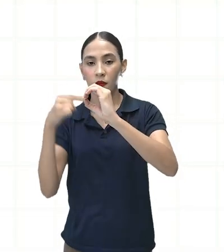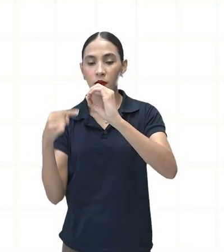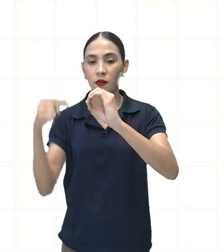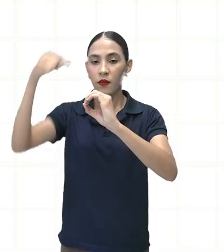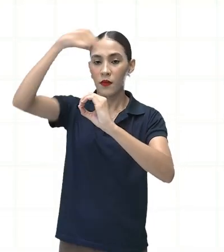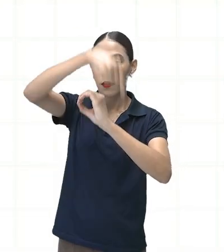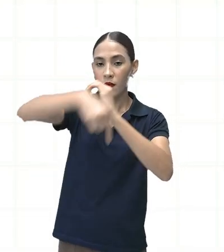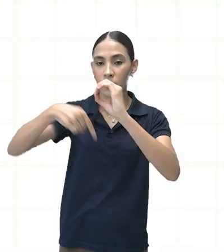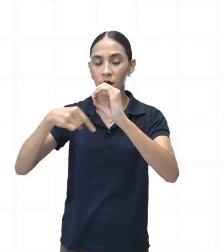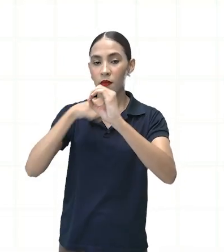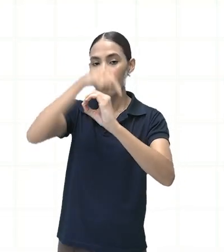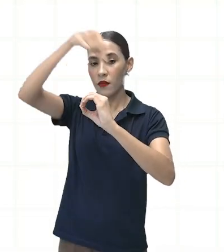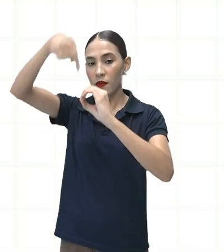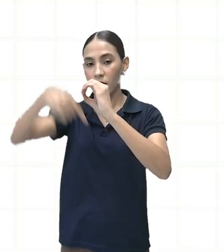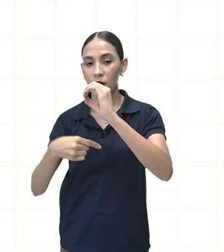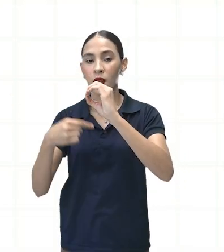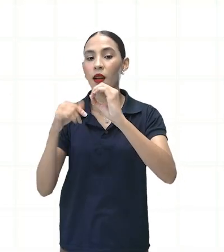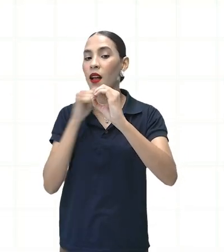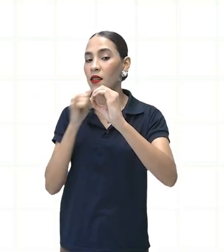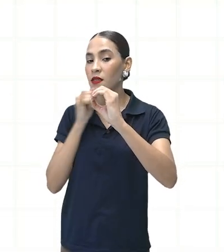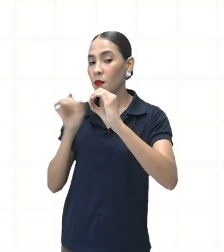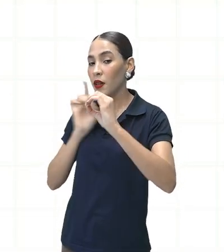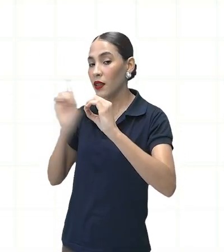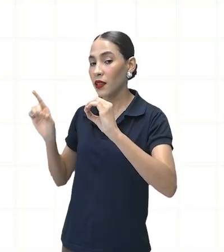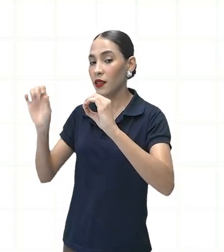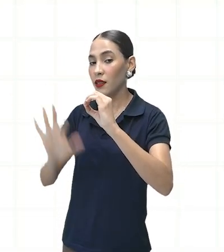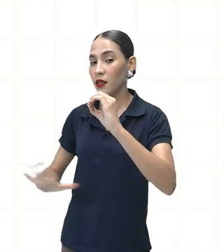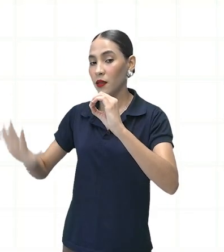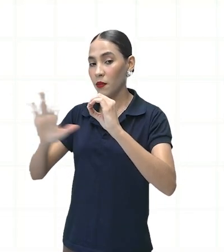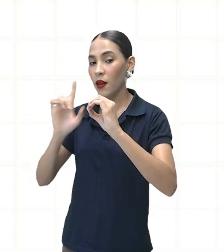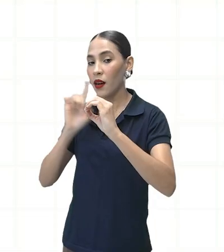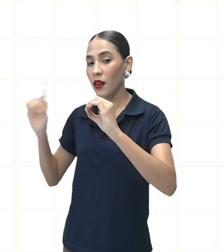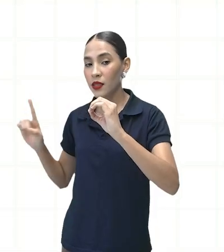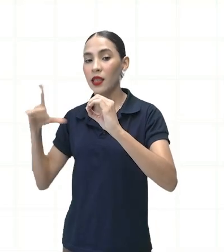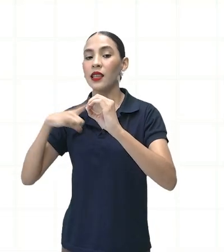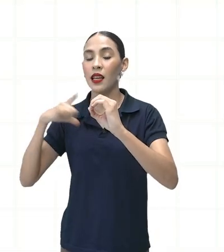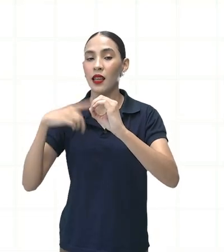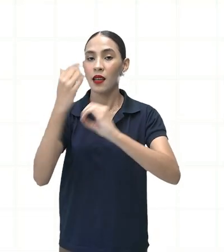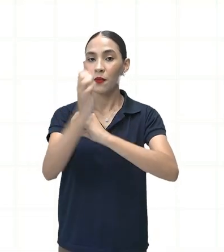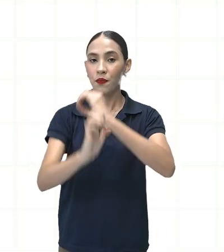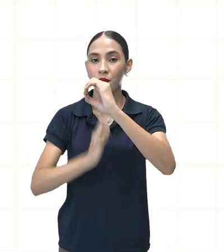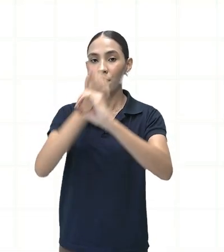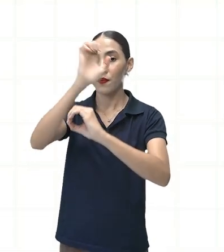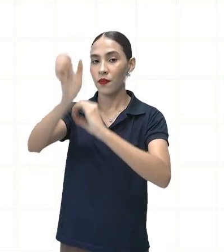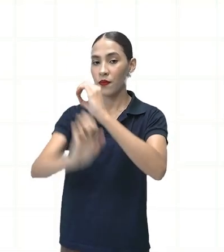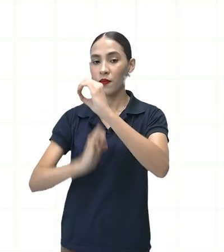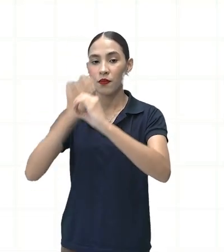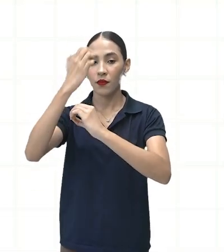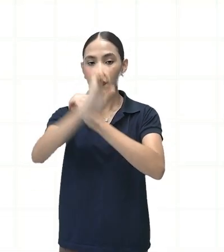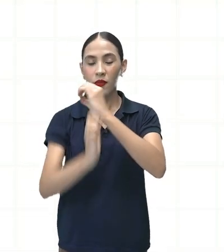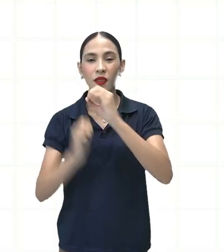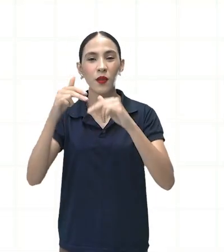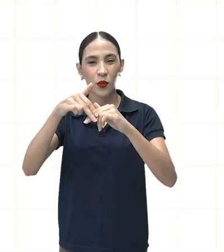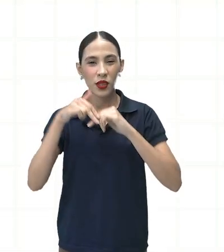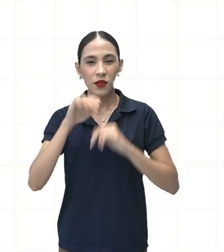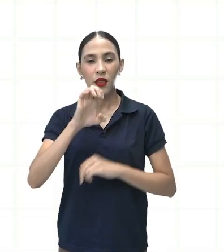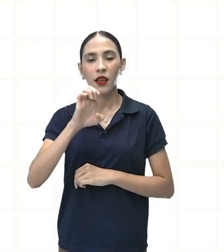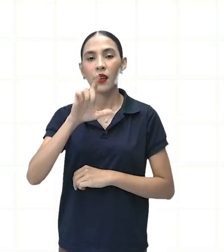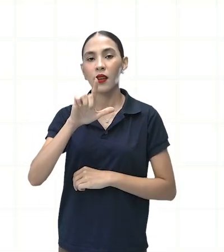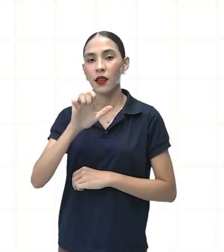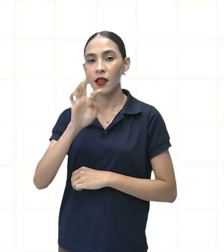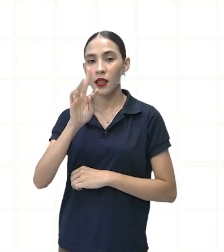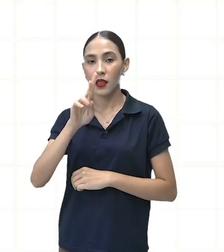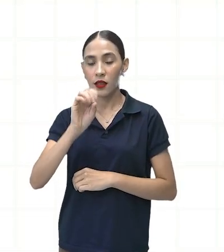essa região ao redor do núcleo atômico onde se encontram os elétrons, e por isso que a gente diz eletrosfera, porque